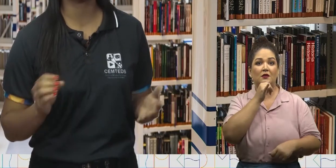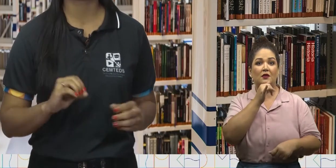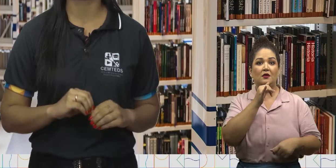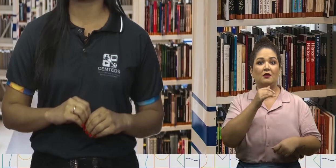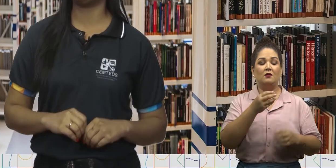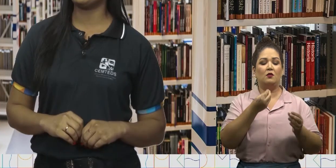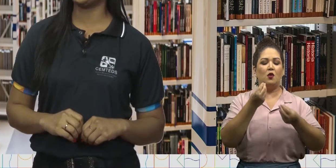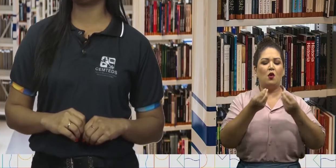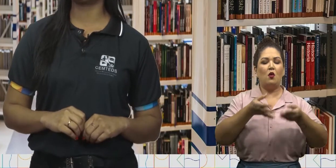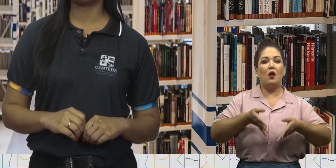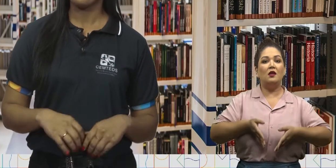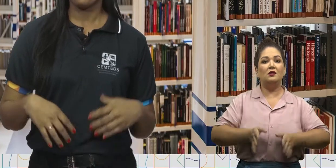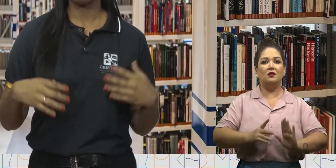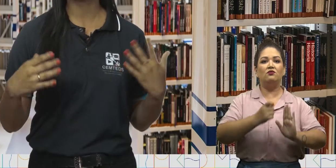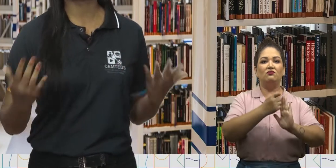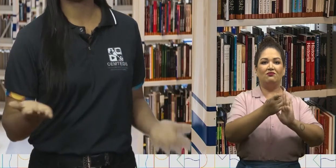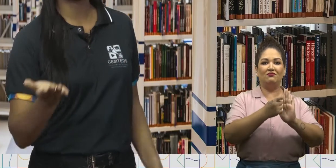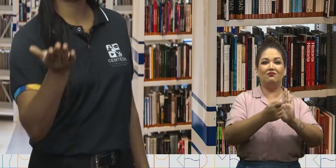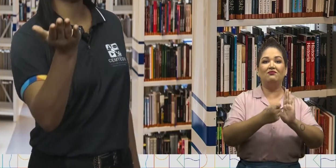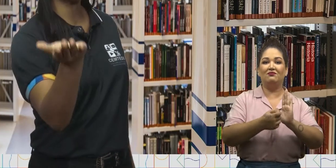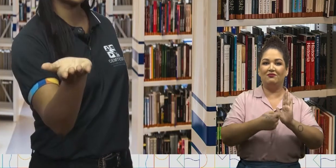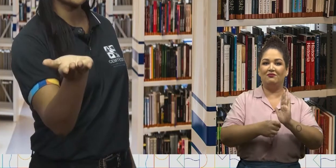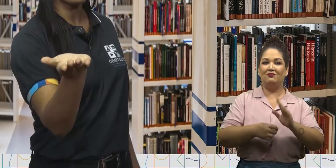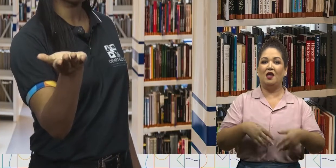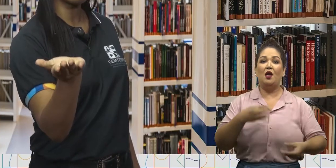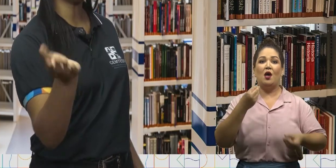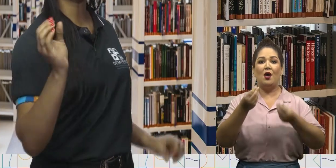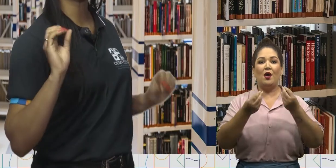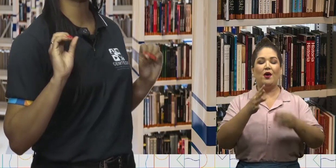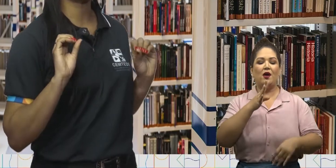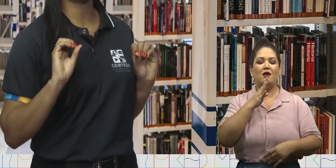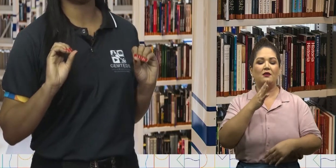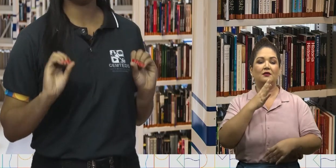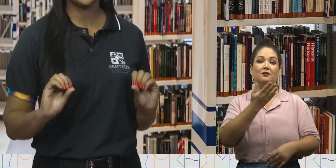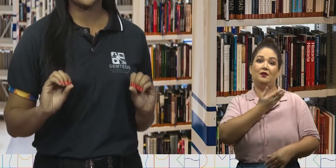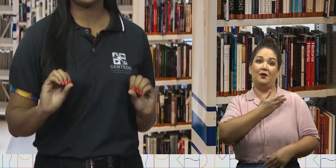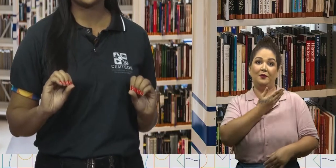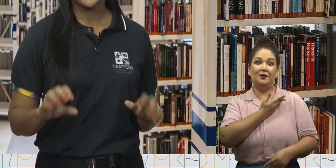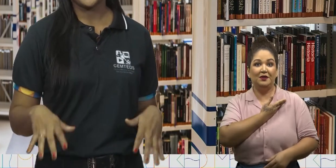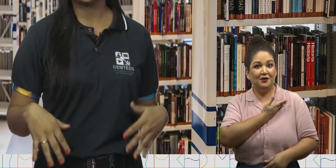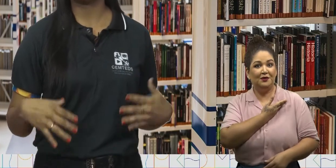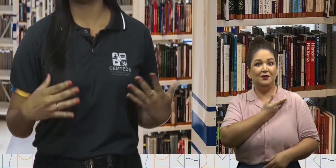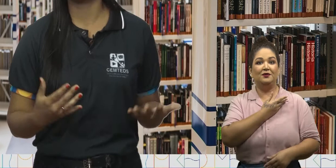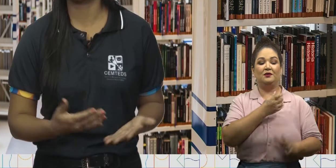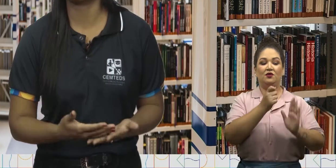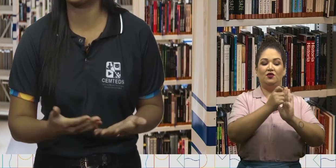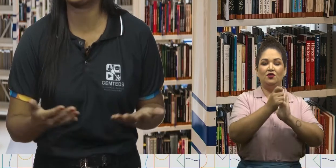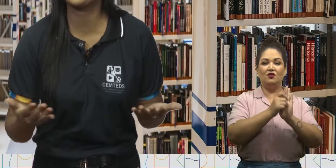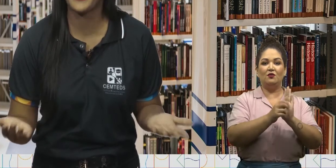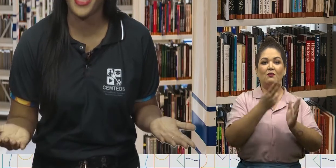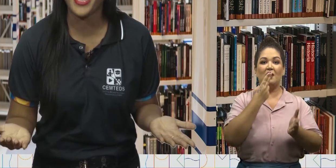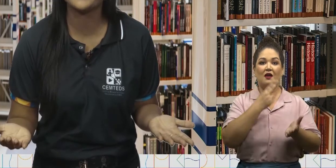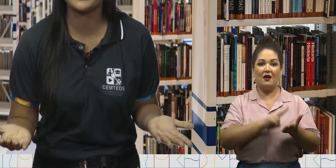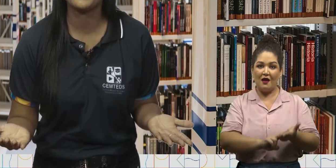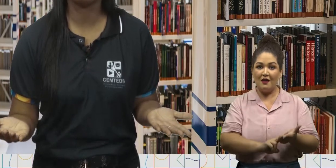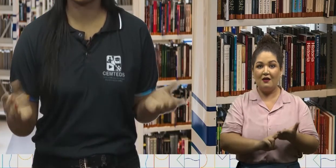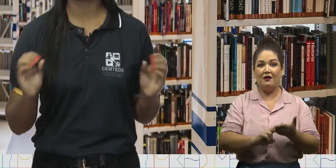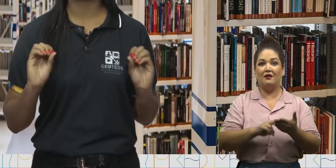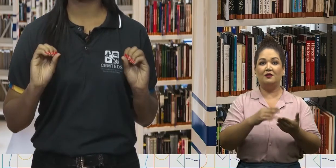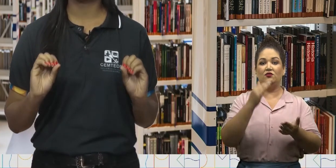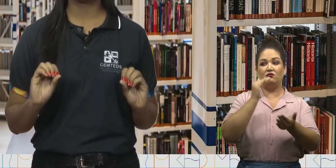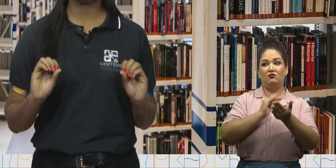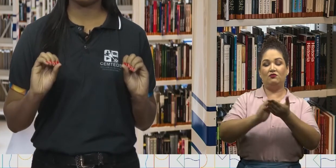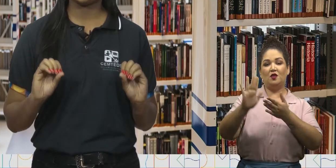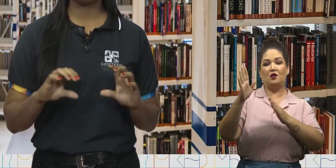história do seu nascimento ou de como você conheceu seus amiguinhos, escreveu uma carta